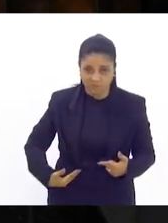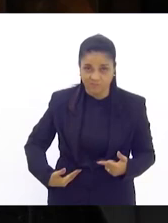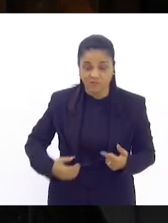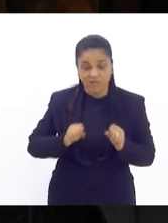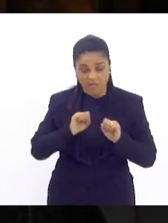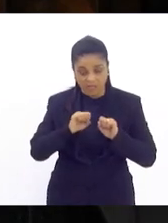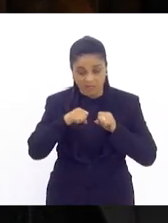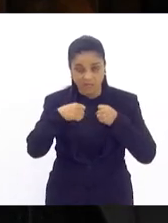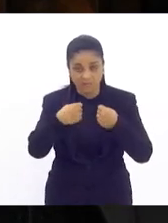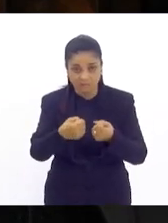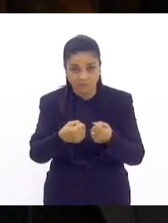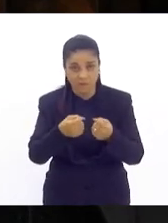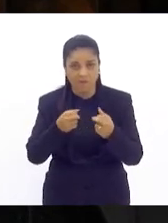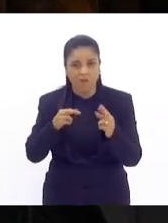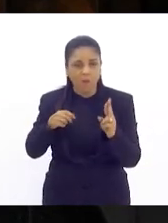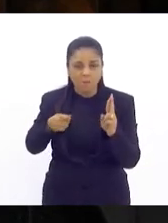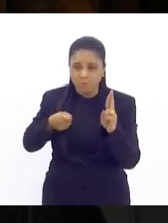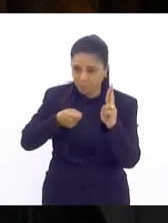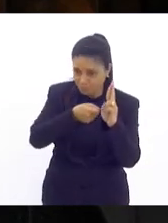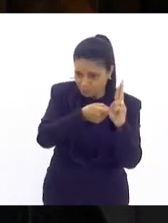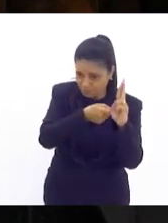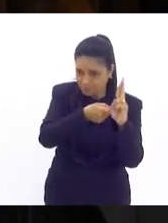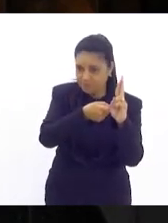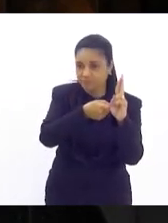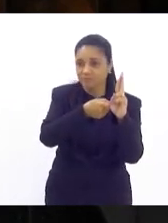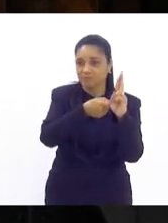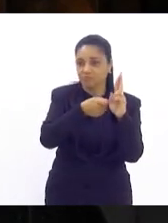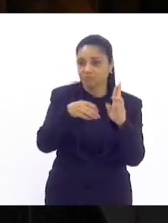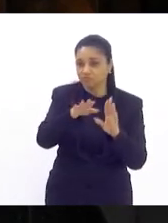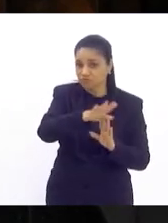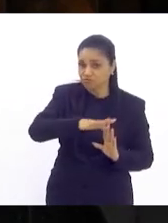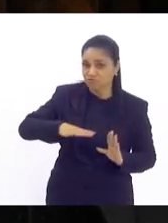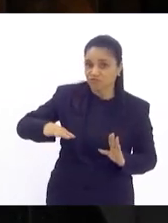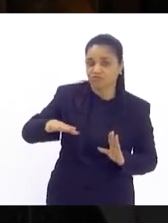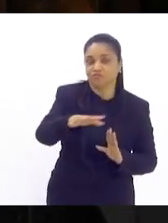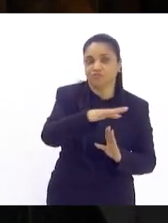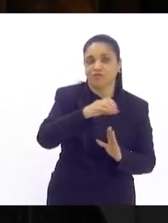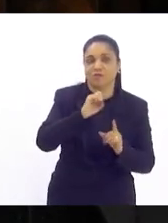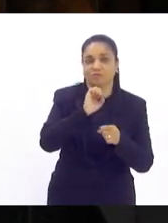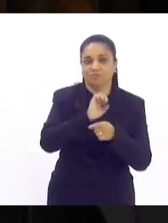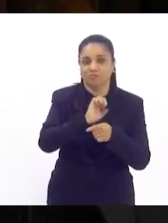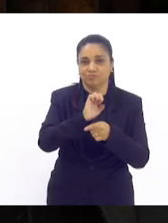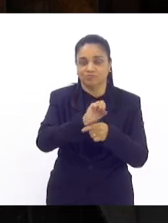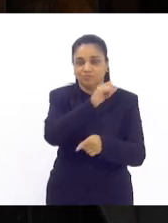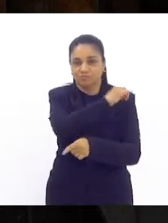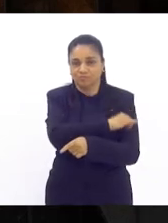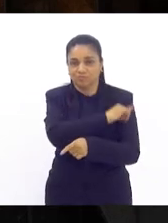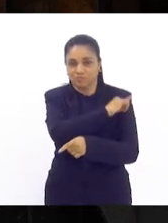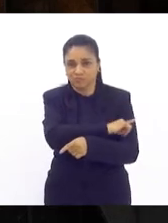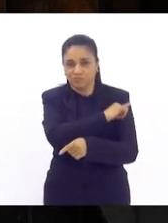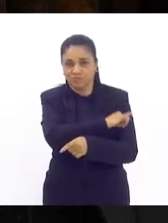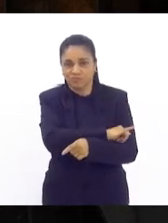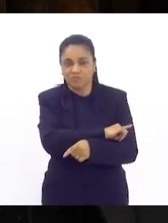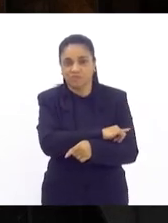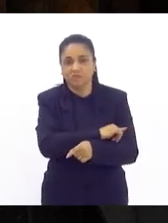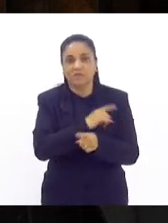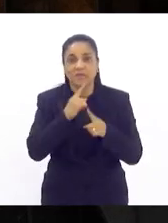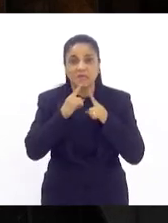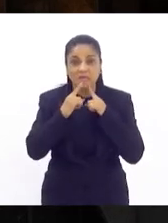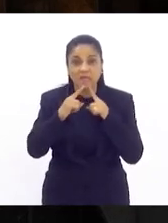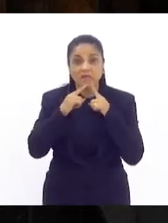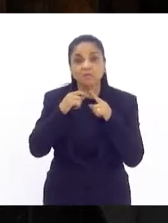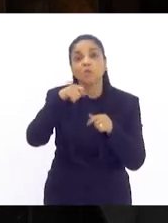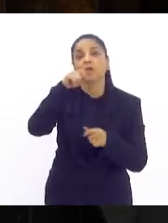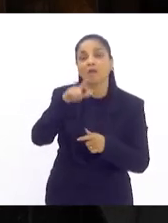pela procuradora Geral do Estado do Rio de Janeiro e quem fez a reclamação foi